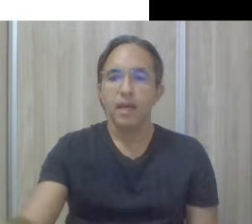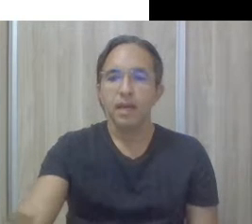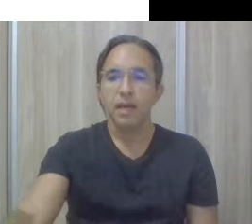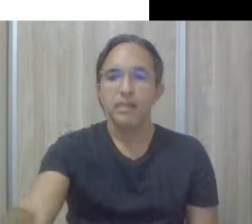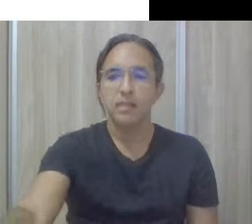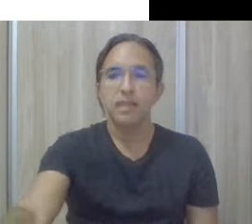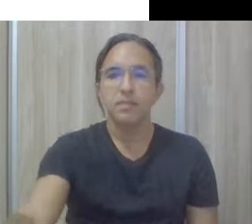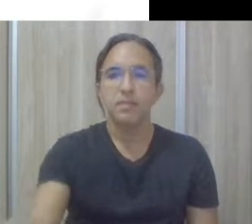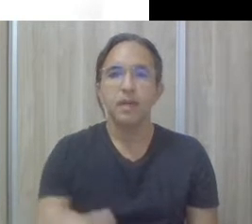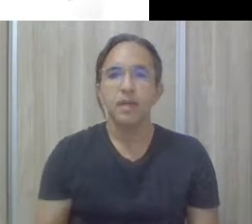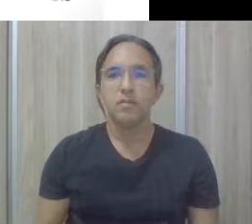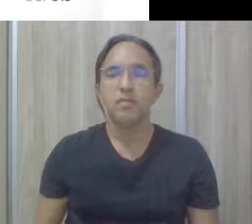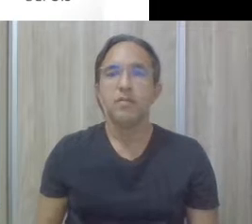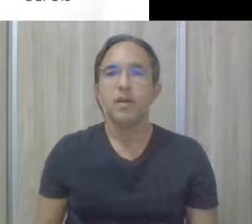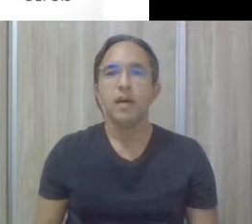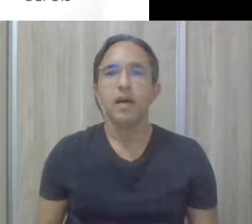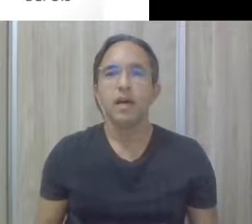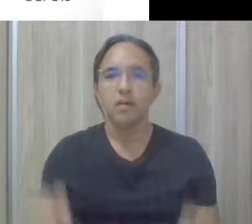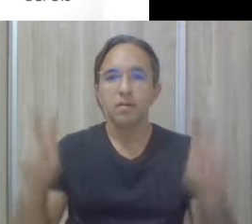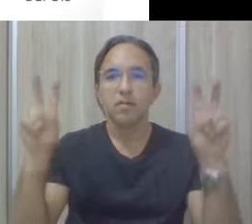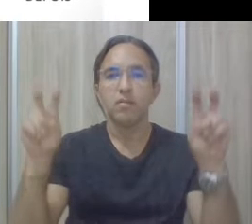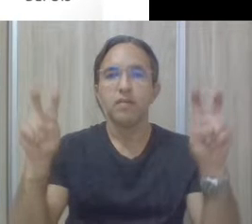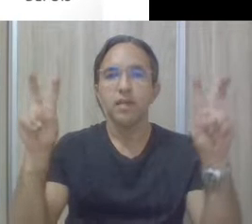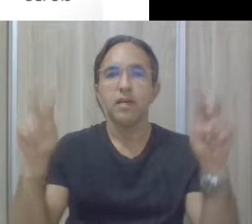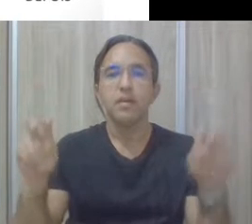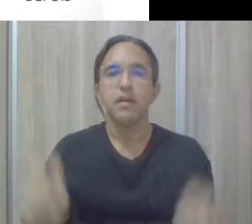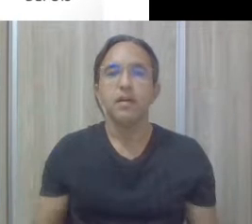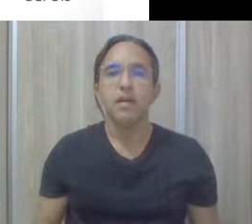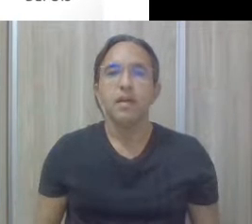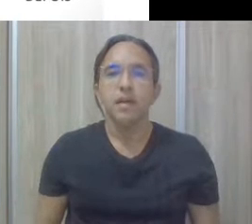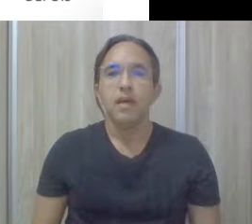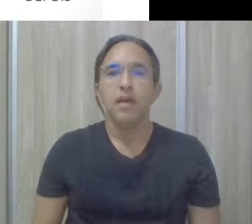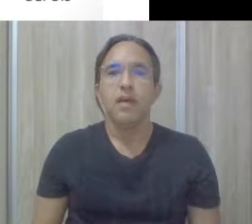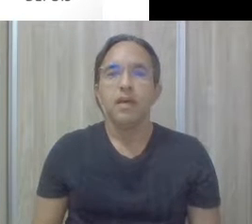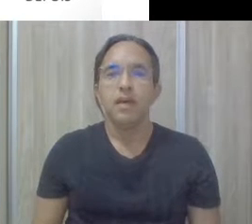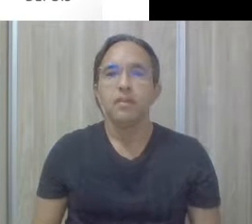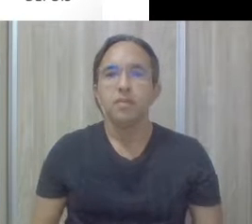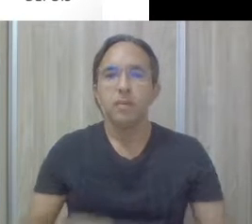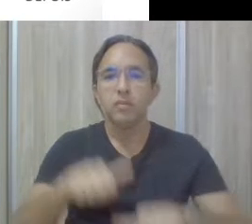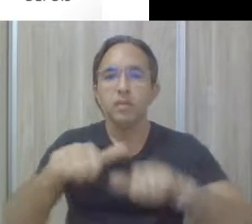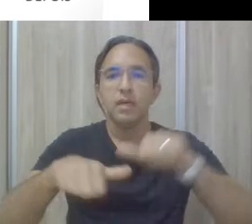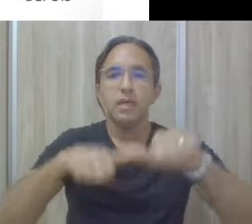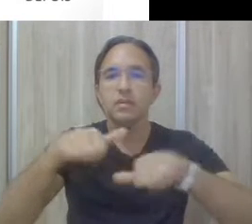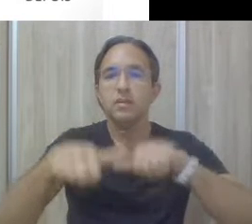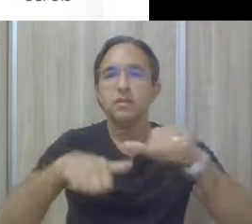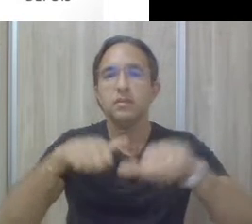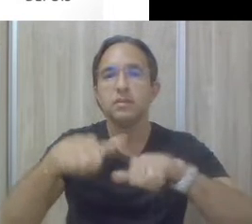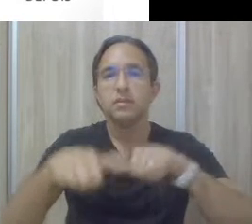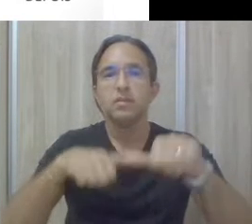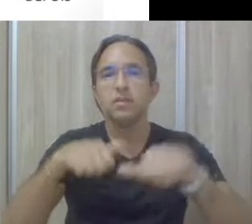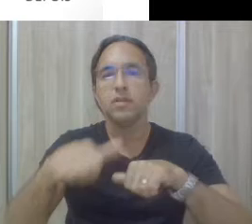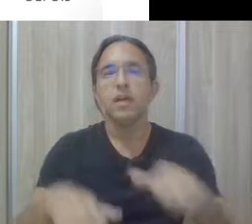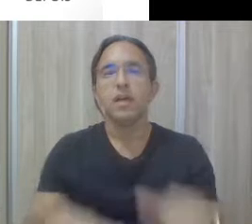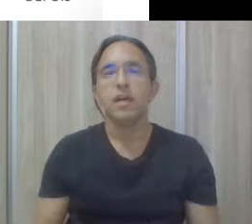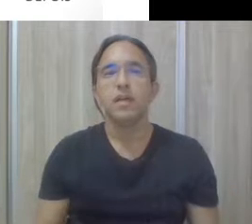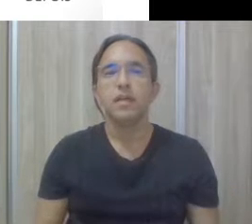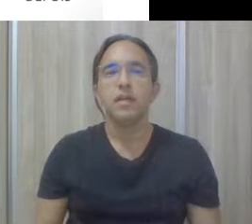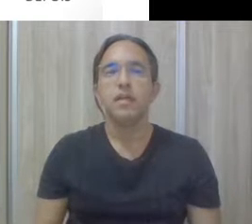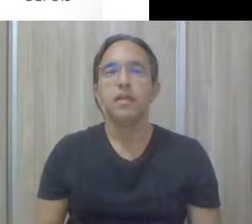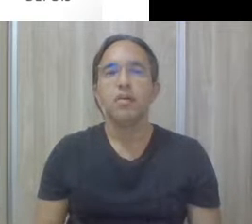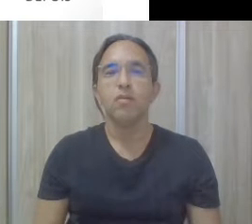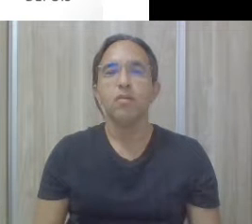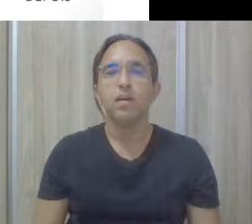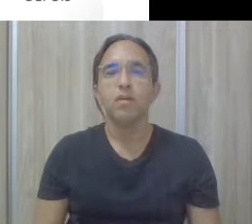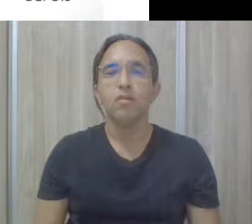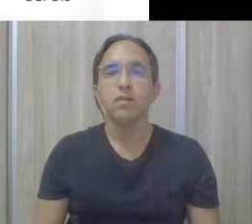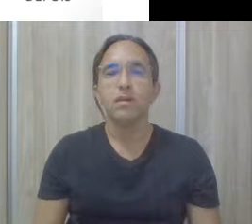pergunta diz respeito ao tema sobre as mudanças